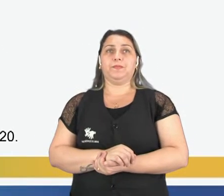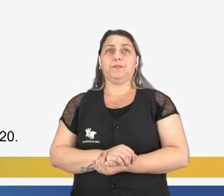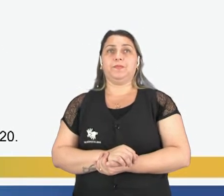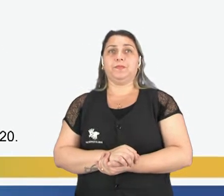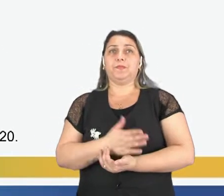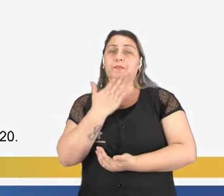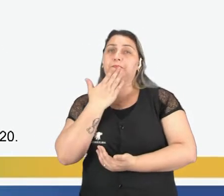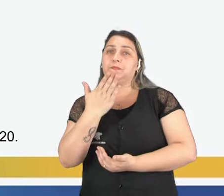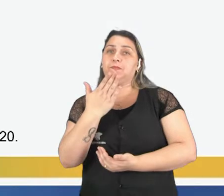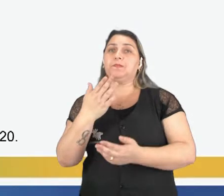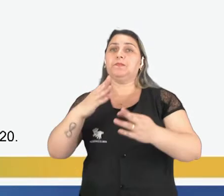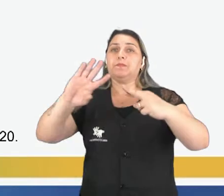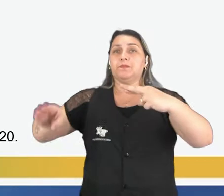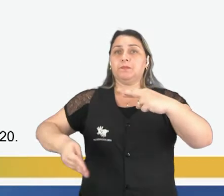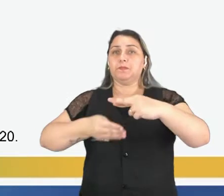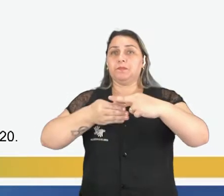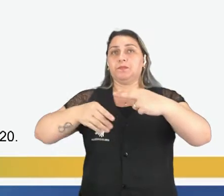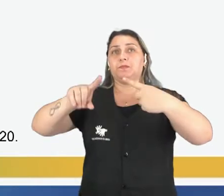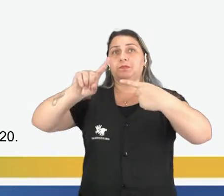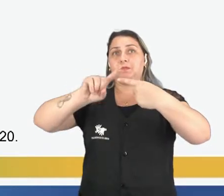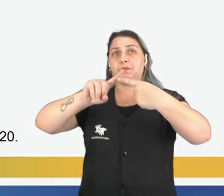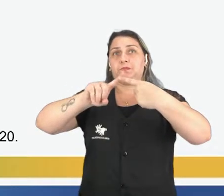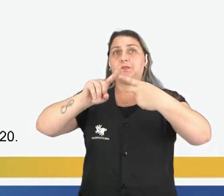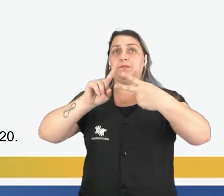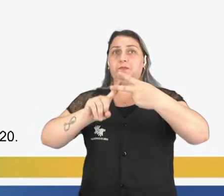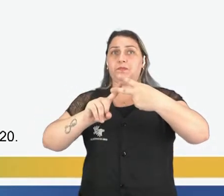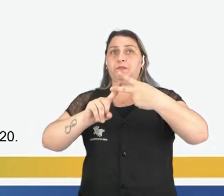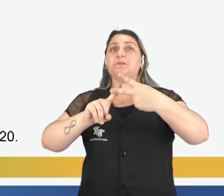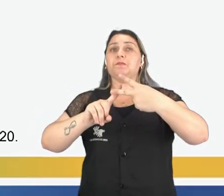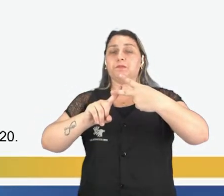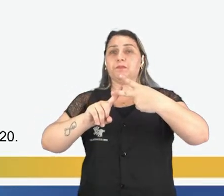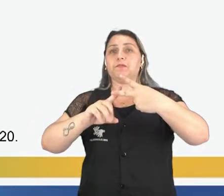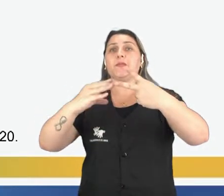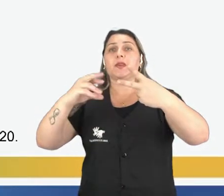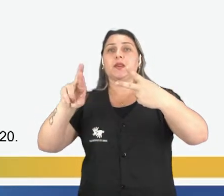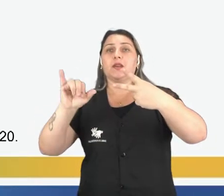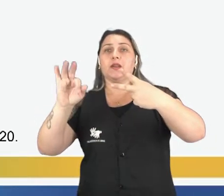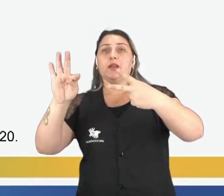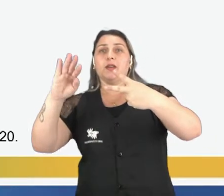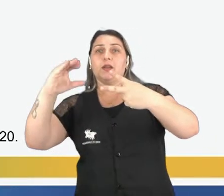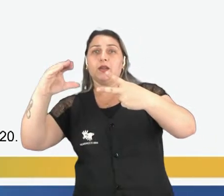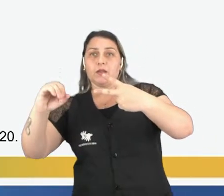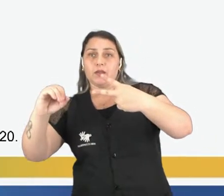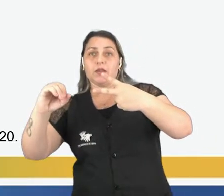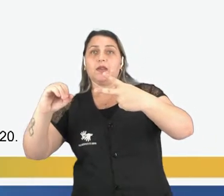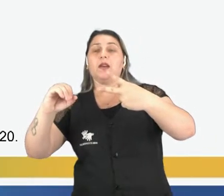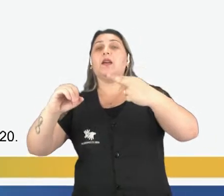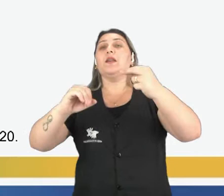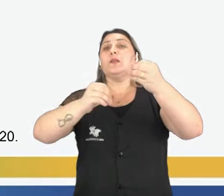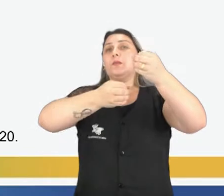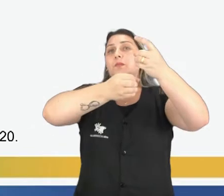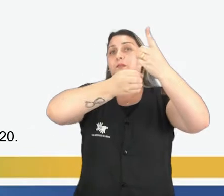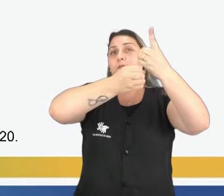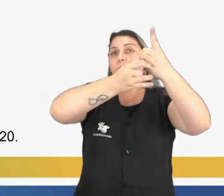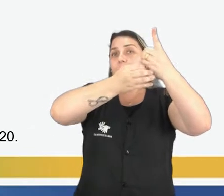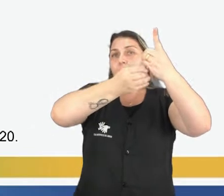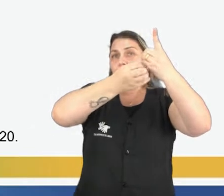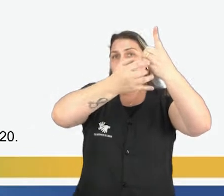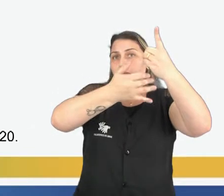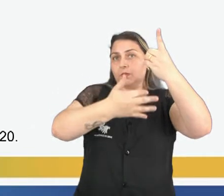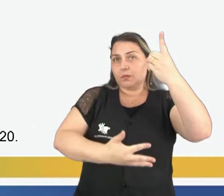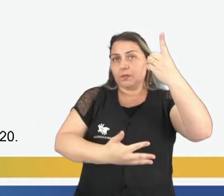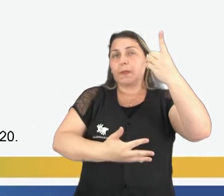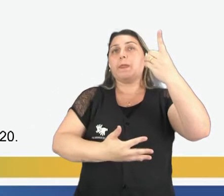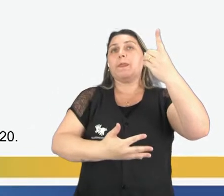Tipos de resenha. Existem dois tipos de resenha, a crítica e a descritiva. A resenha descritiva é